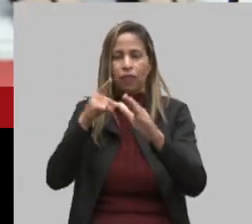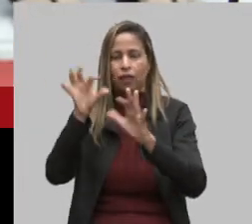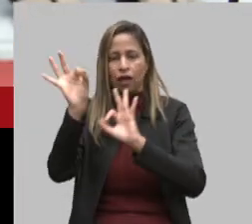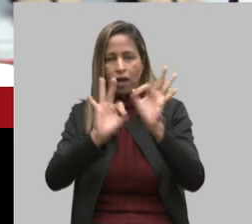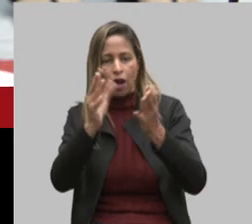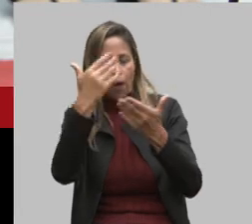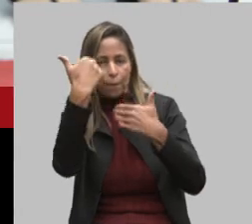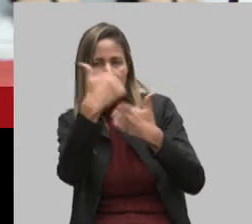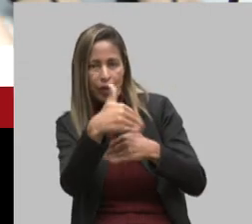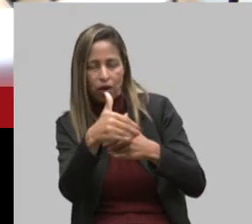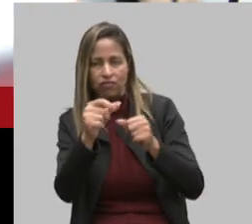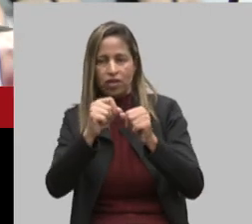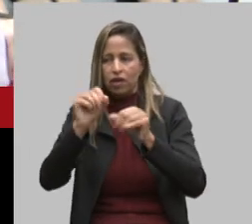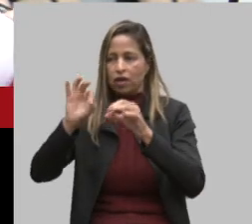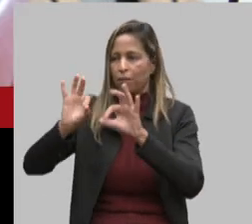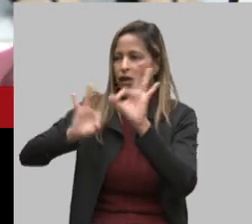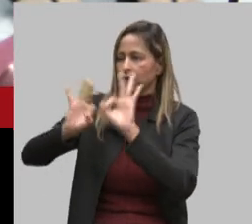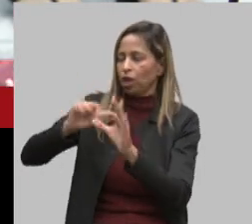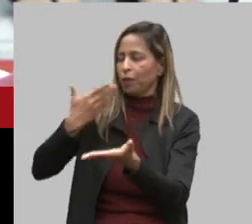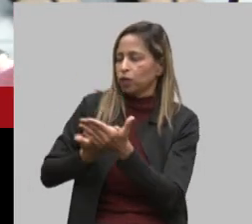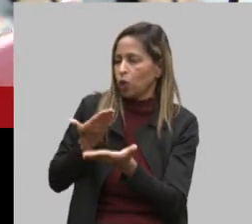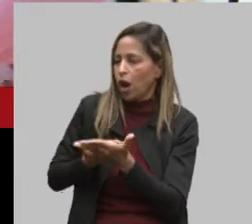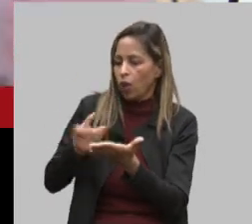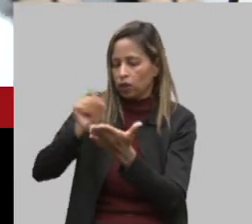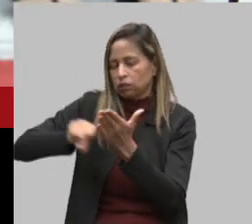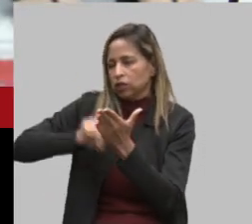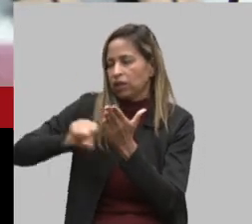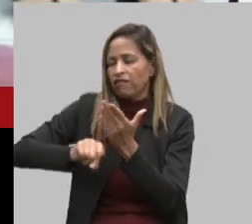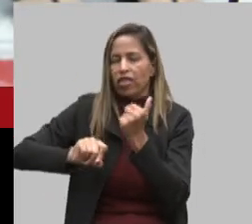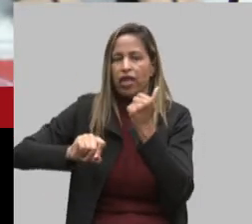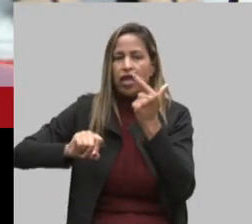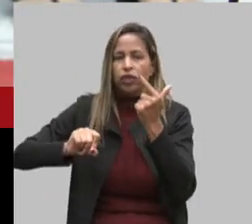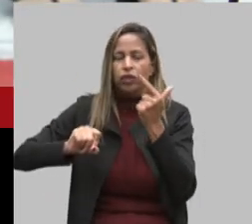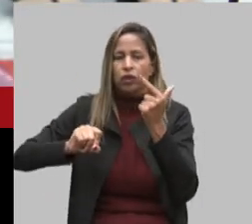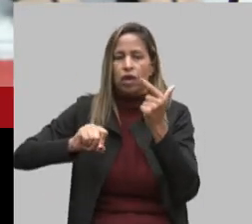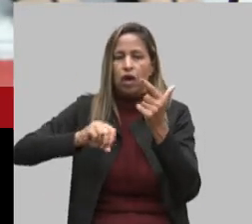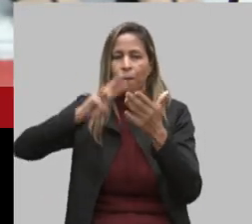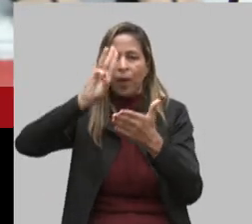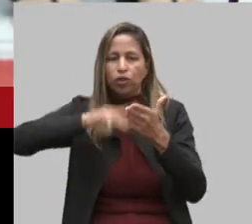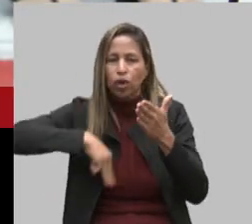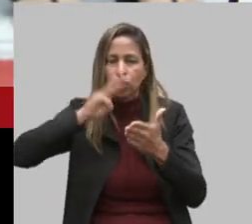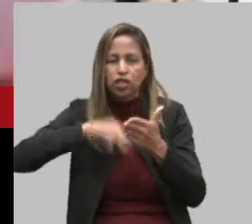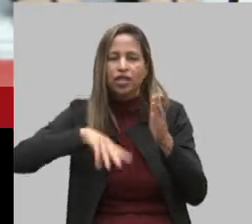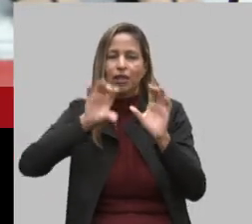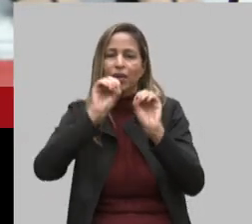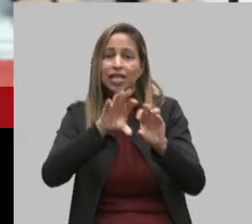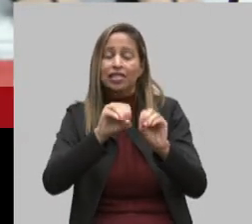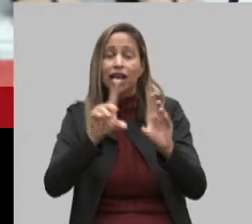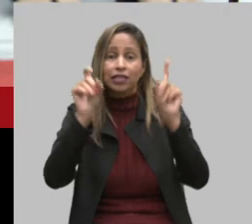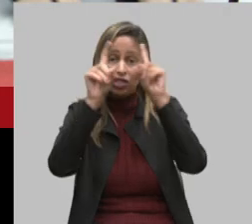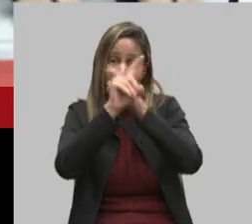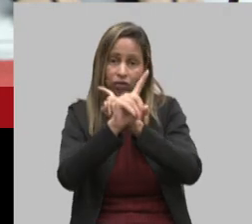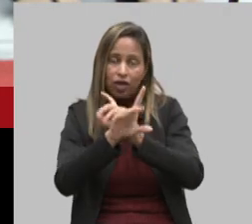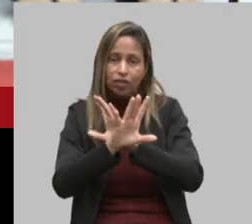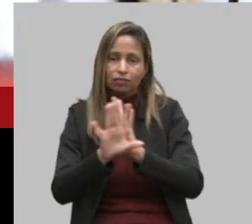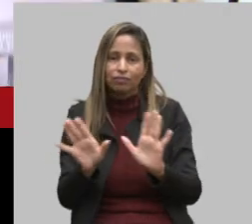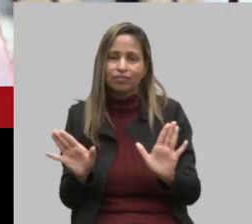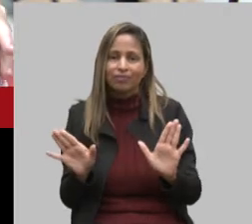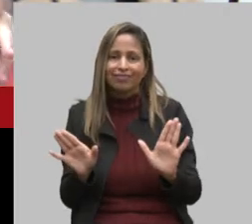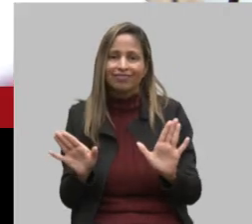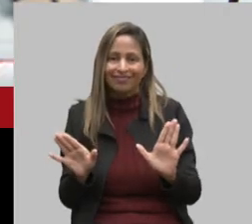tá criando planejamento de aula tá criando métodos para poder ensinar um aluno com dificuldade conclua pode